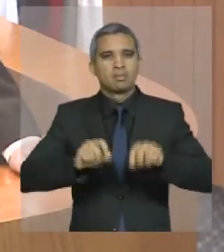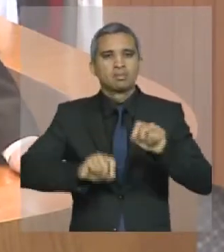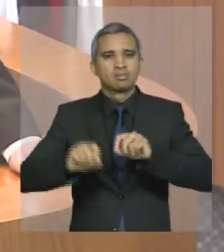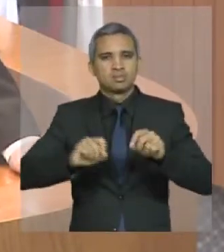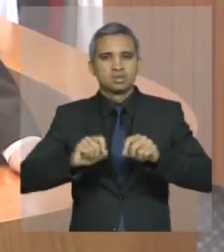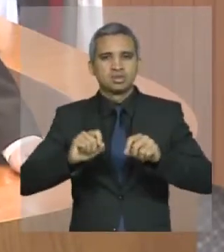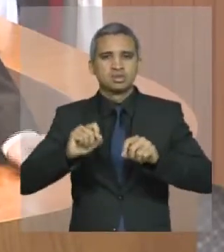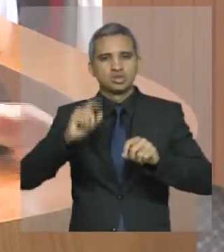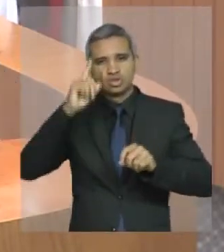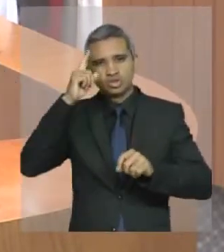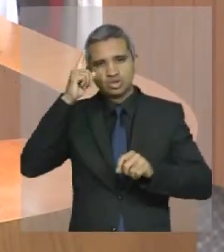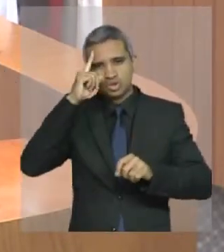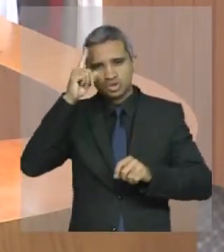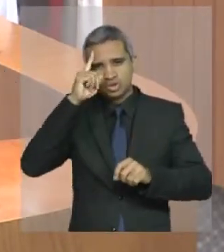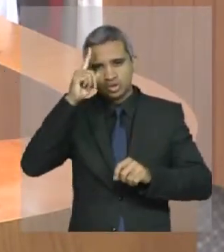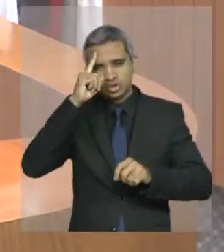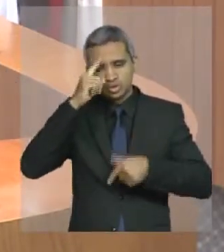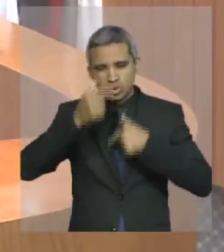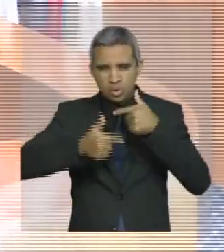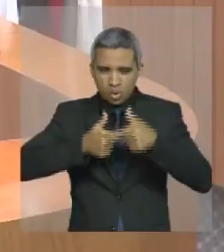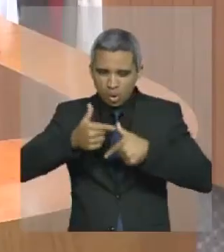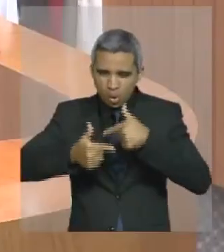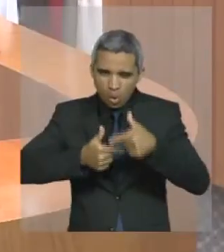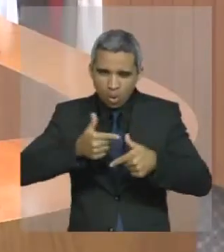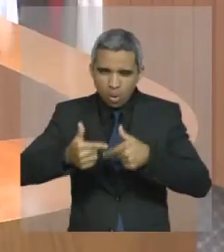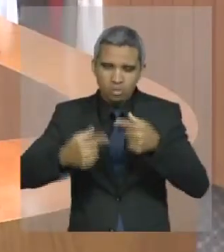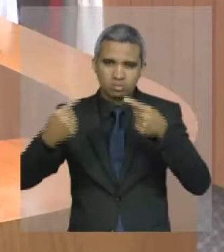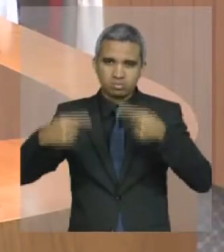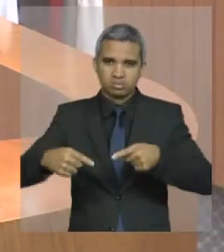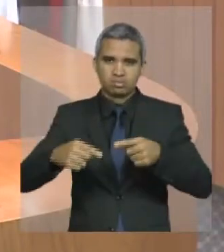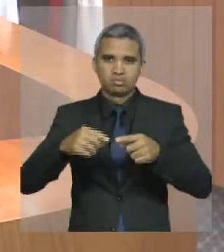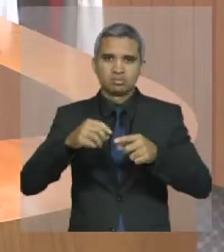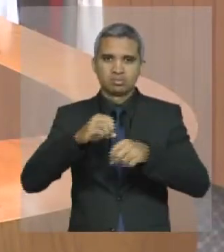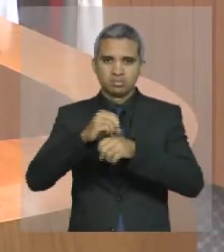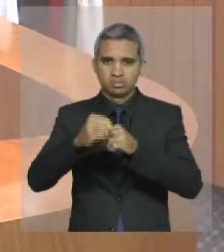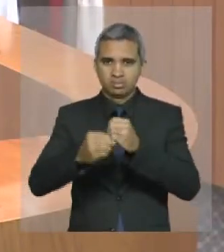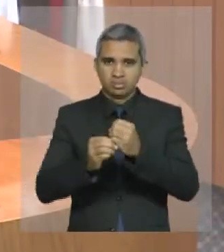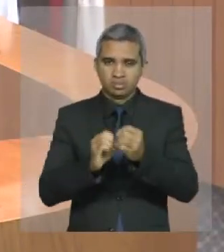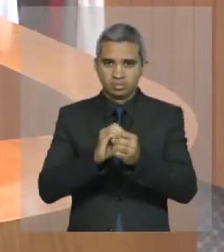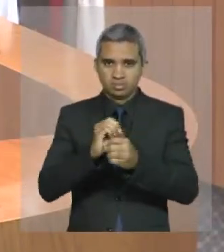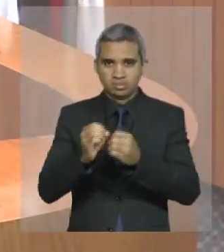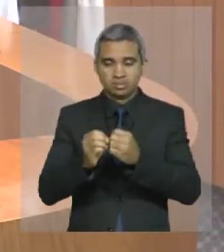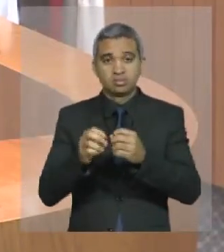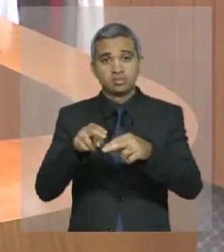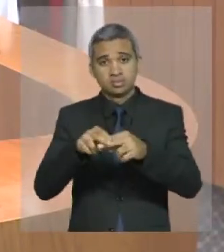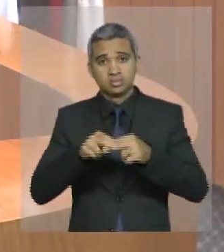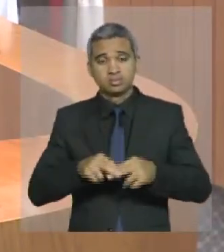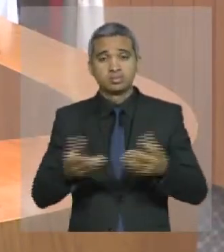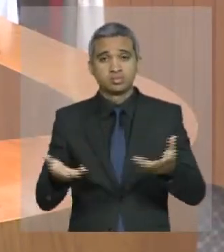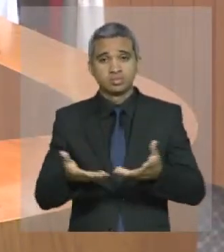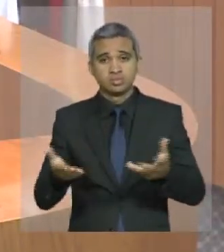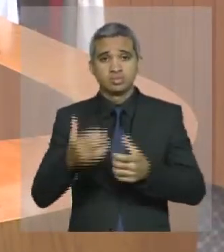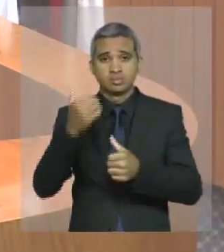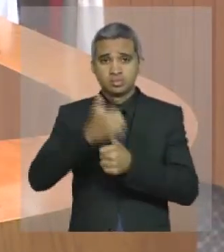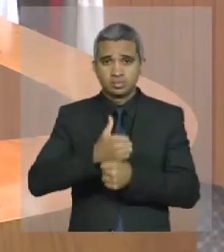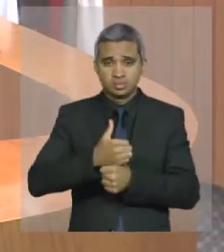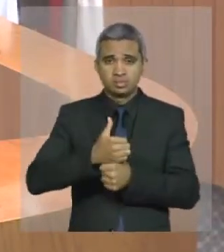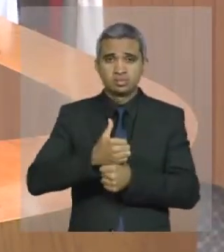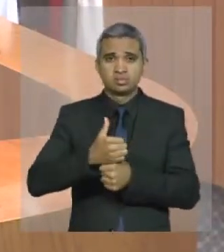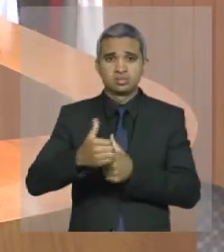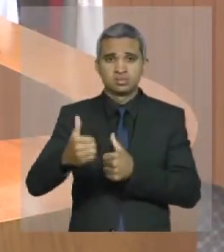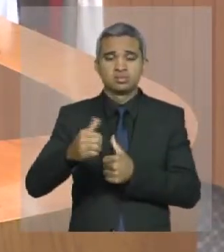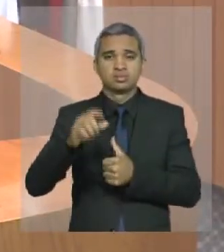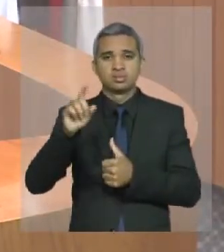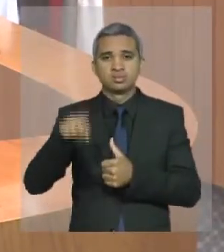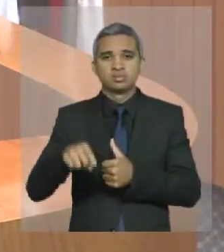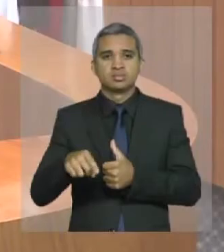Portanto, fica aqui o anúncio oficial da posse dos conselheiros do Fundo Estadual de Combate ao Câncer pelo governador Flávio Dino